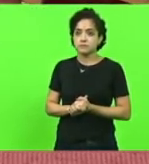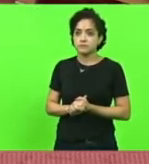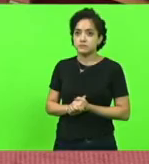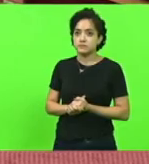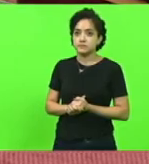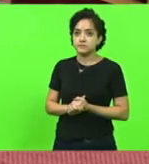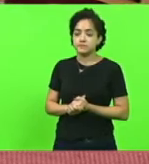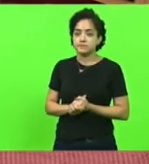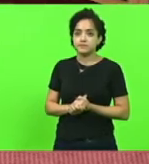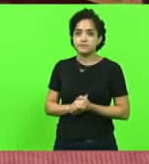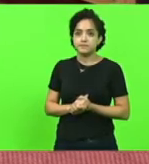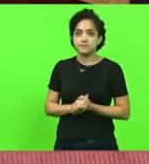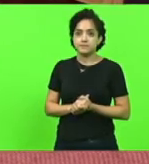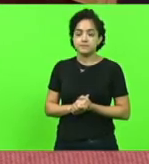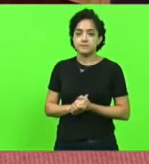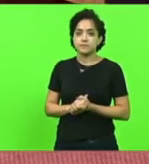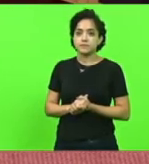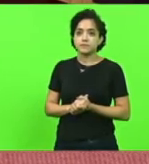Obrigada.